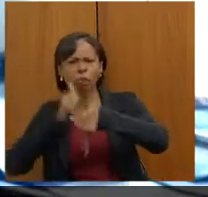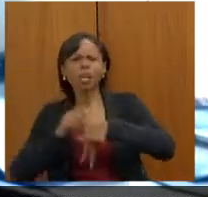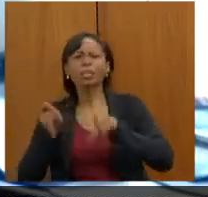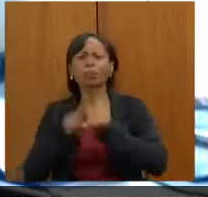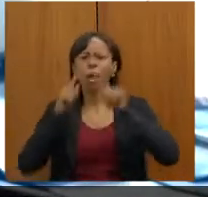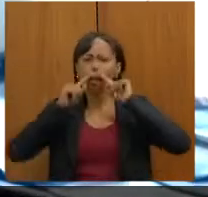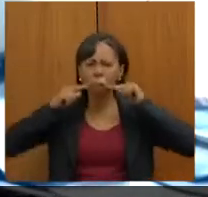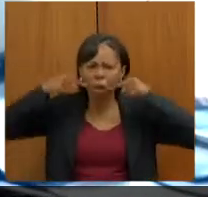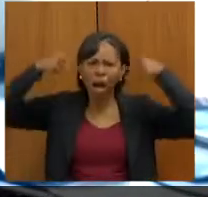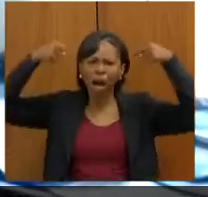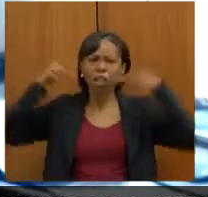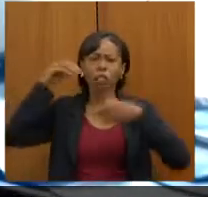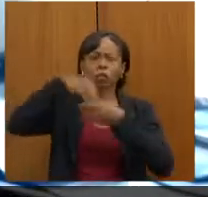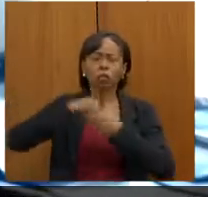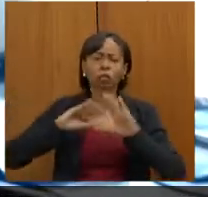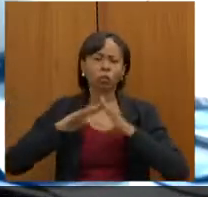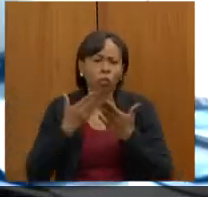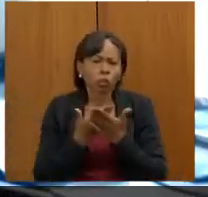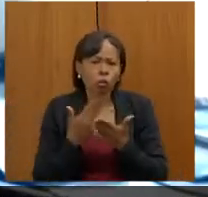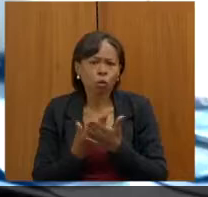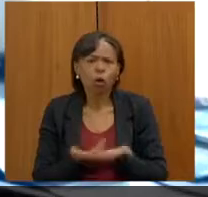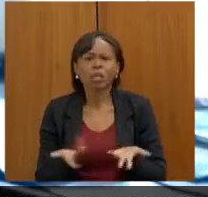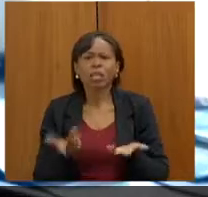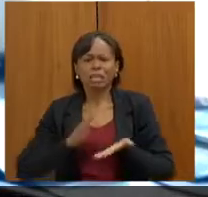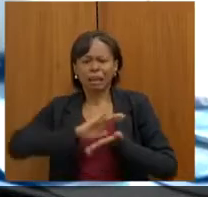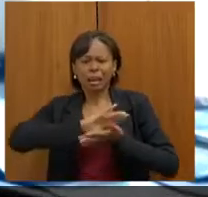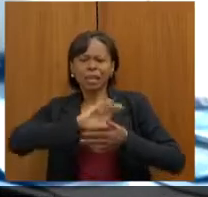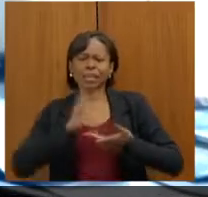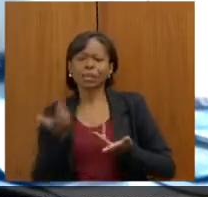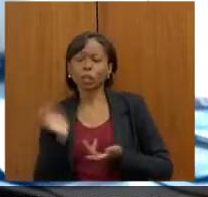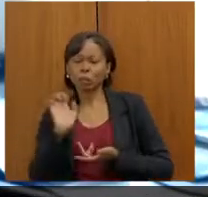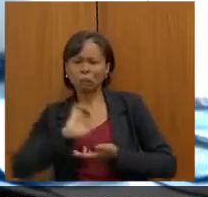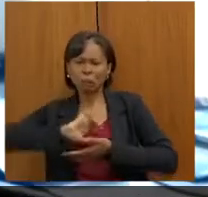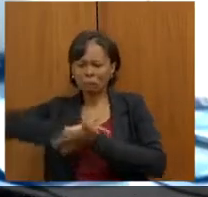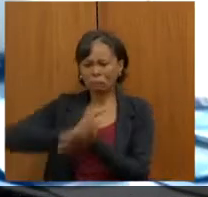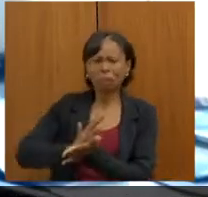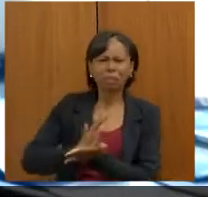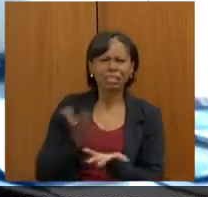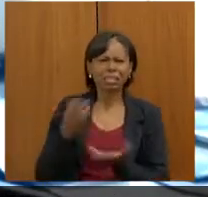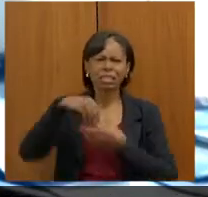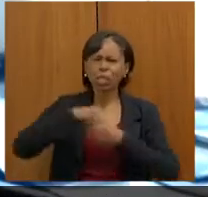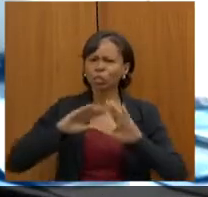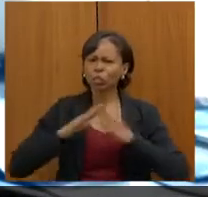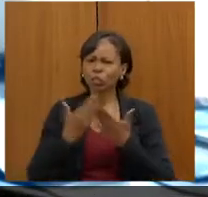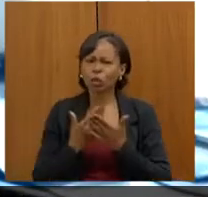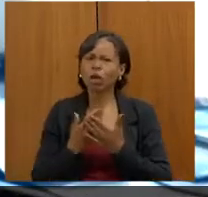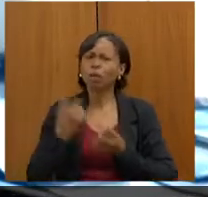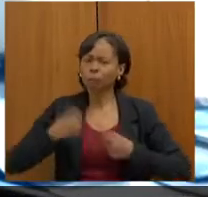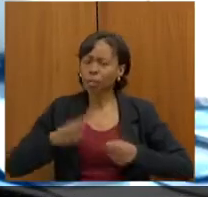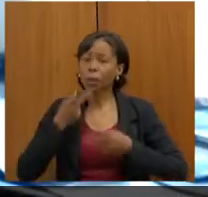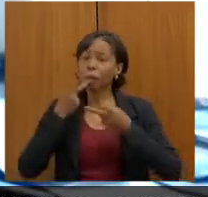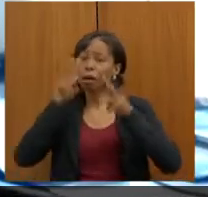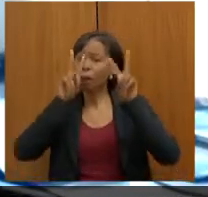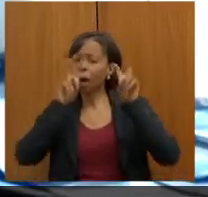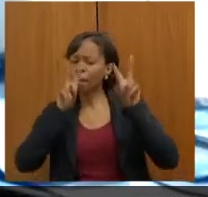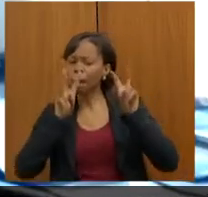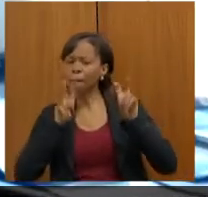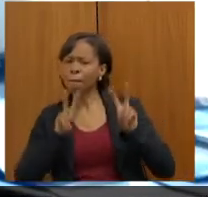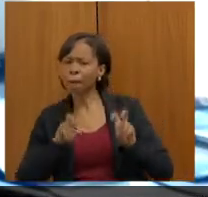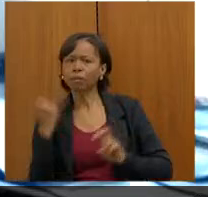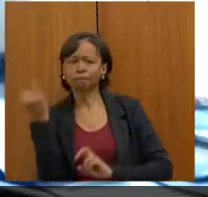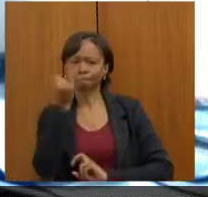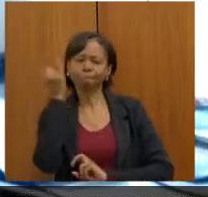mais armas escolas O que é uma essa cola tudo isso é muito importante então a